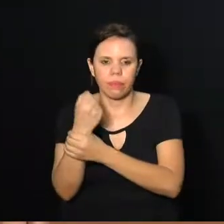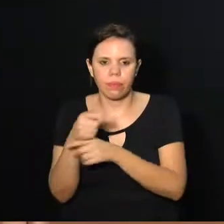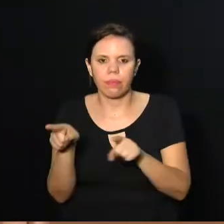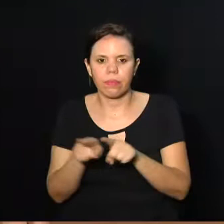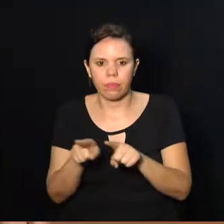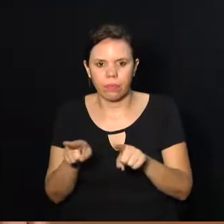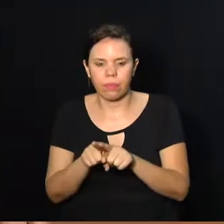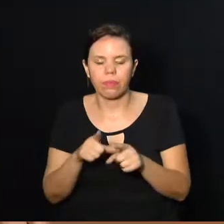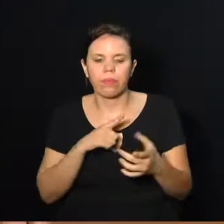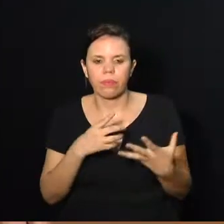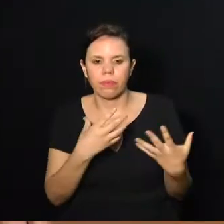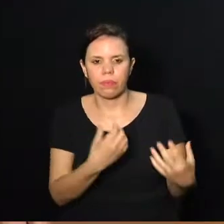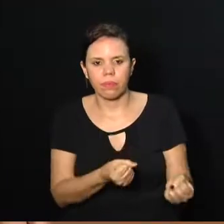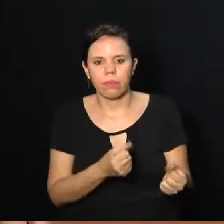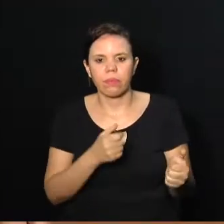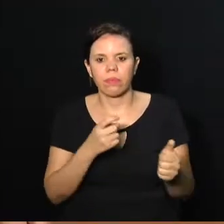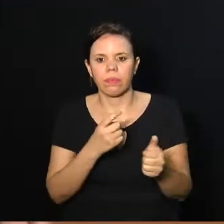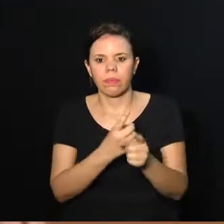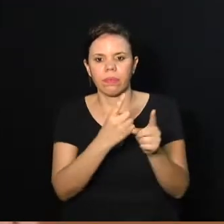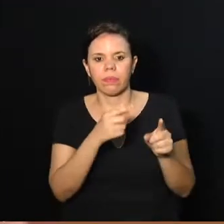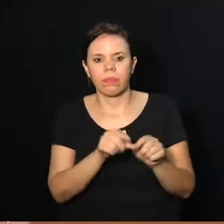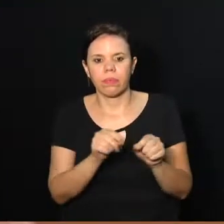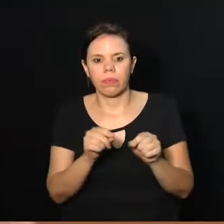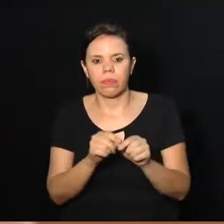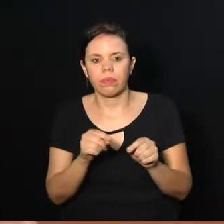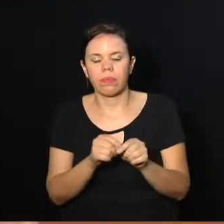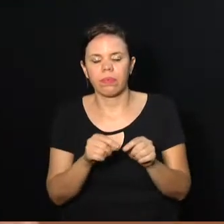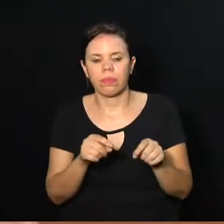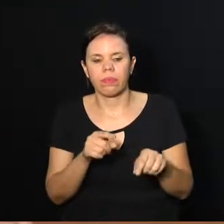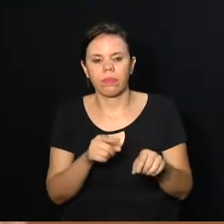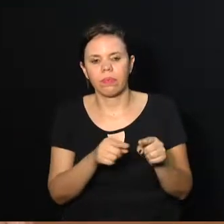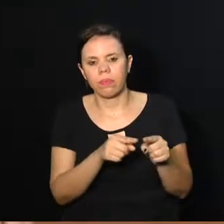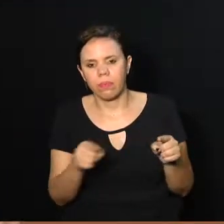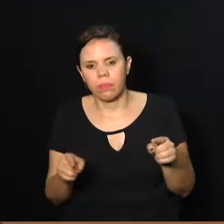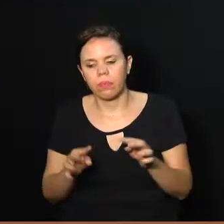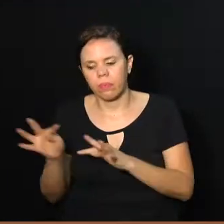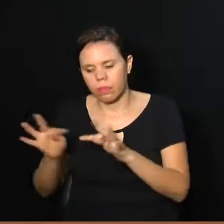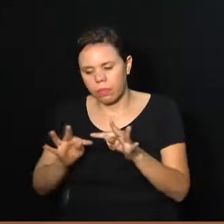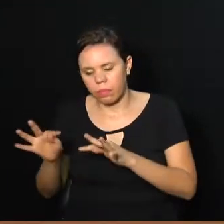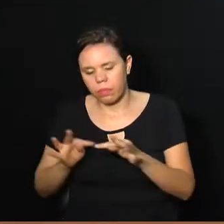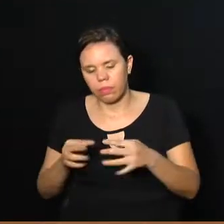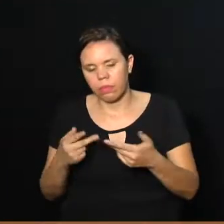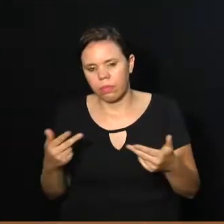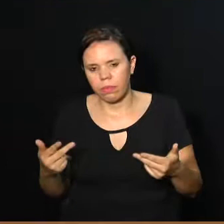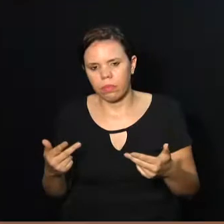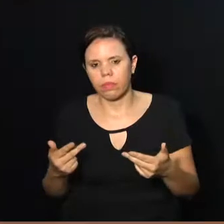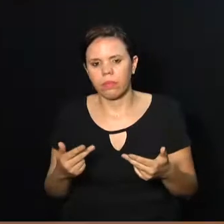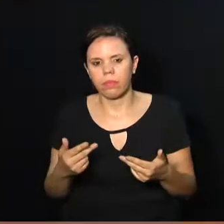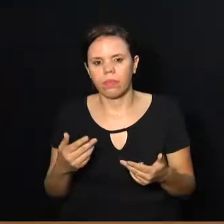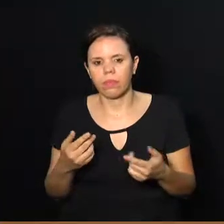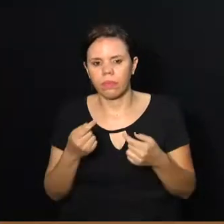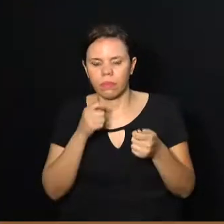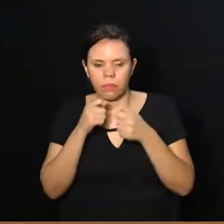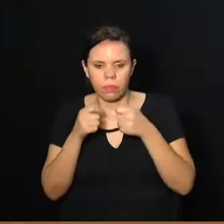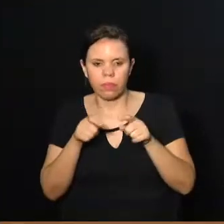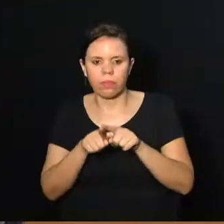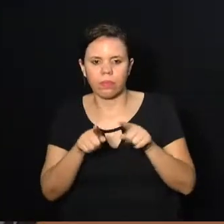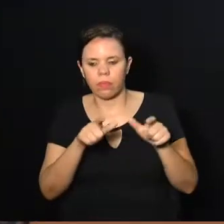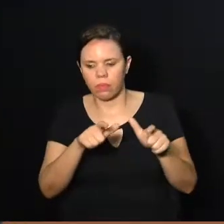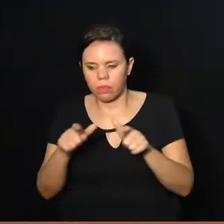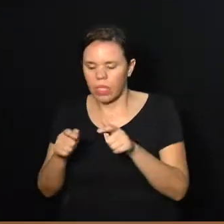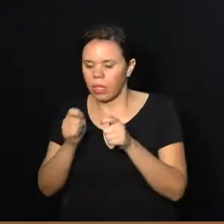para acolhimento. Nós teríamos um setor de triagem, teria um próprio local ali para